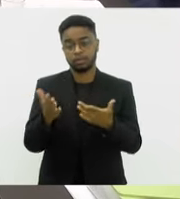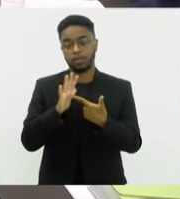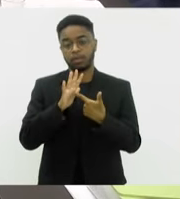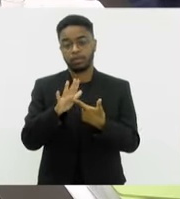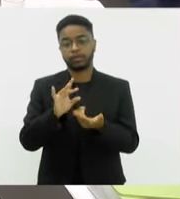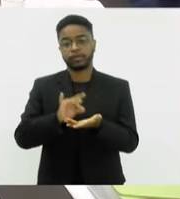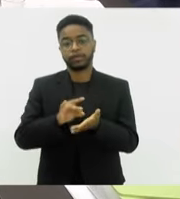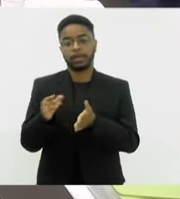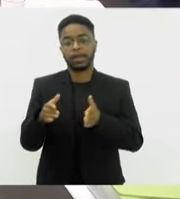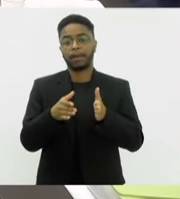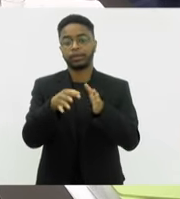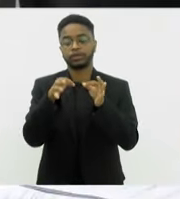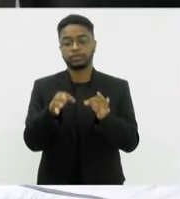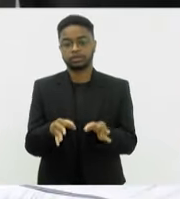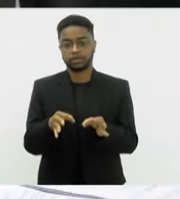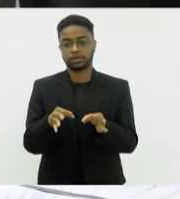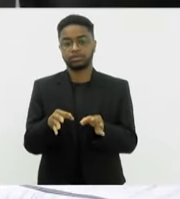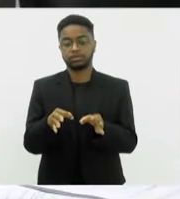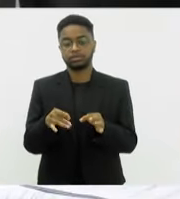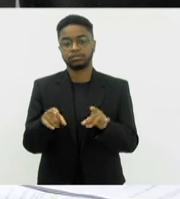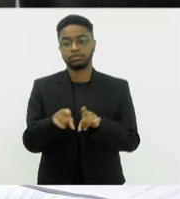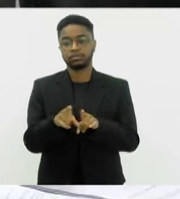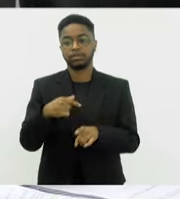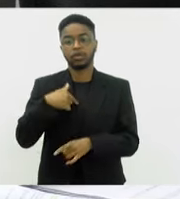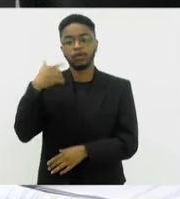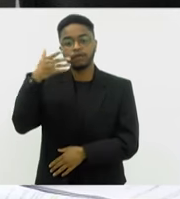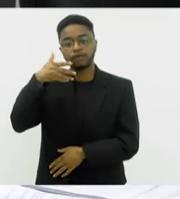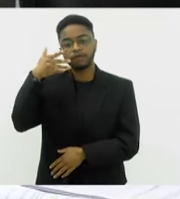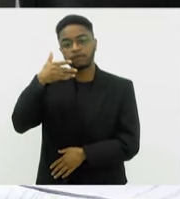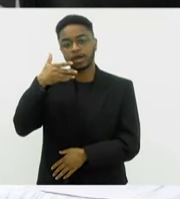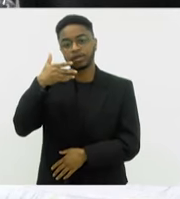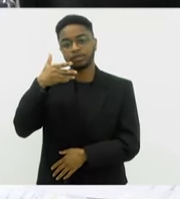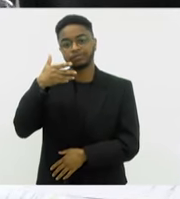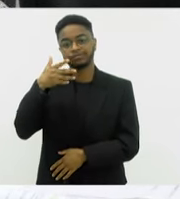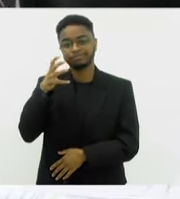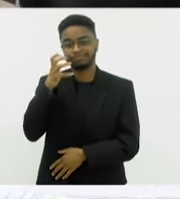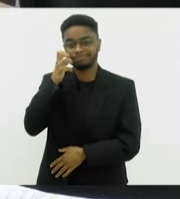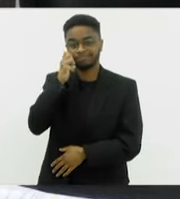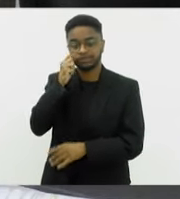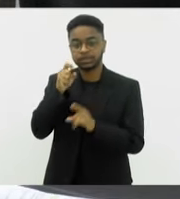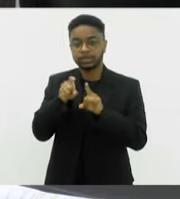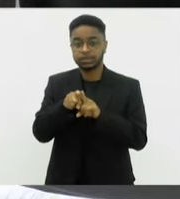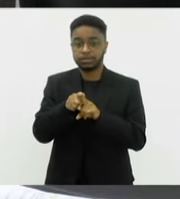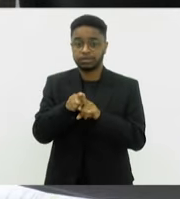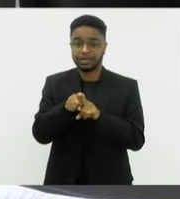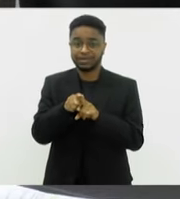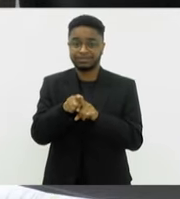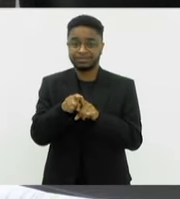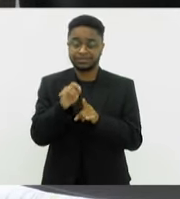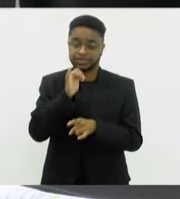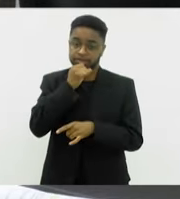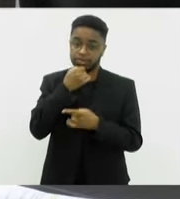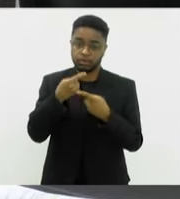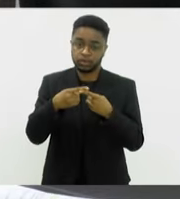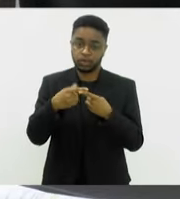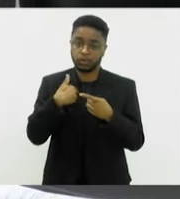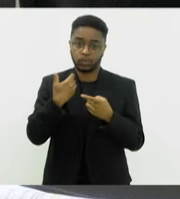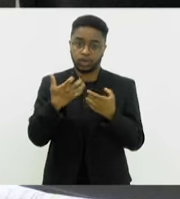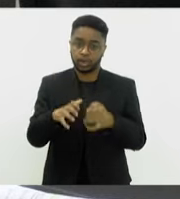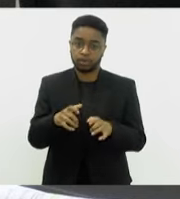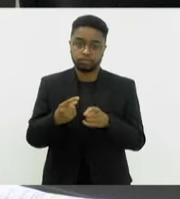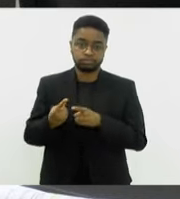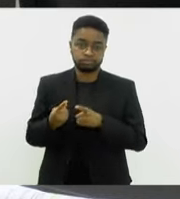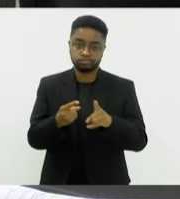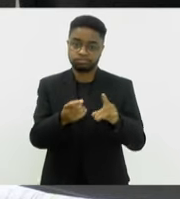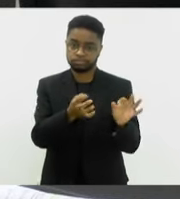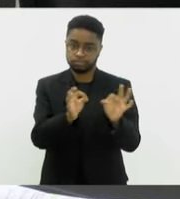está no caminho certo. E falo isso, de certa forma, até constrangido e com muita dor, porque aqui não quero ser o algoz de ninguém, até porque a